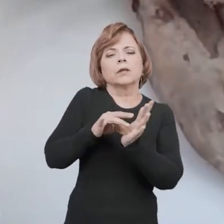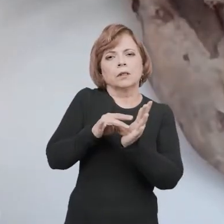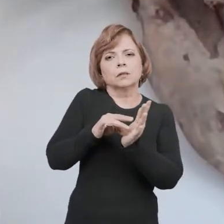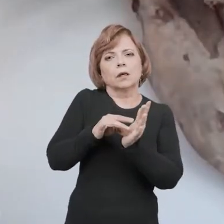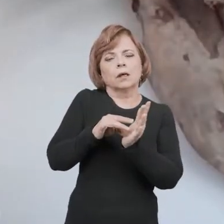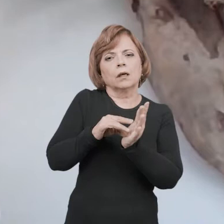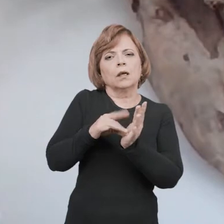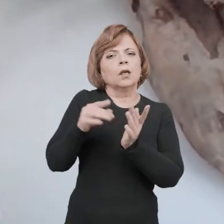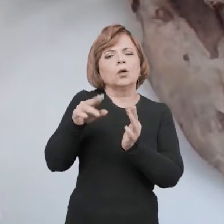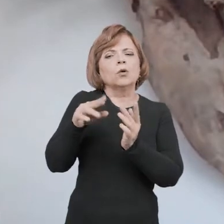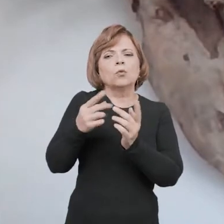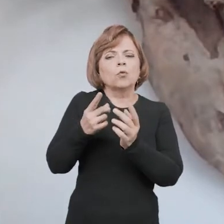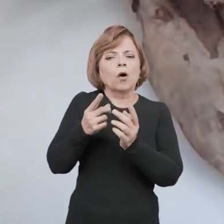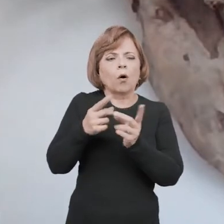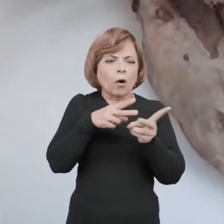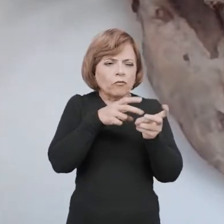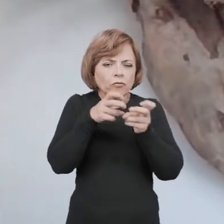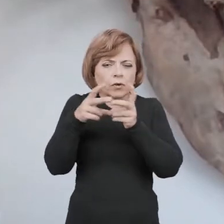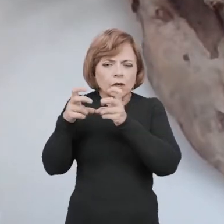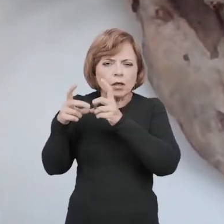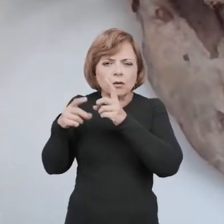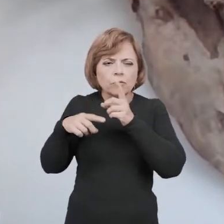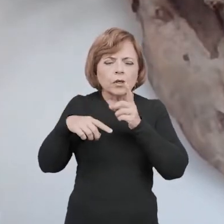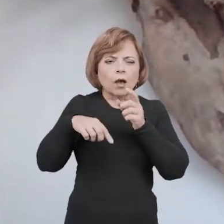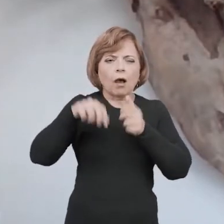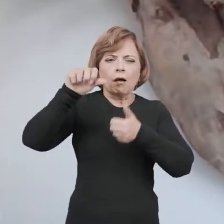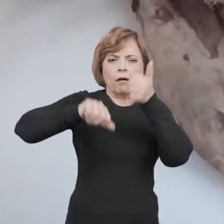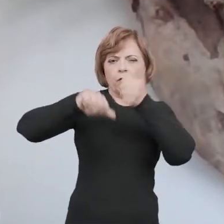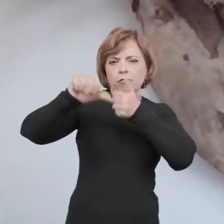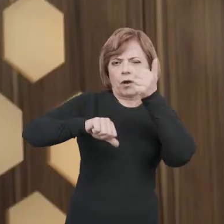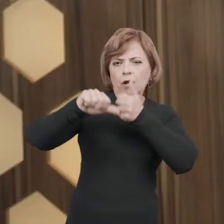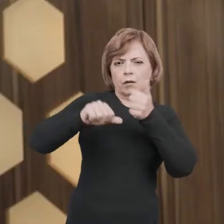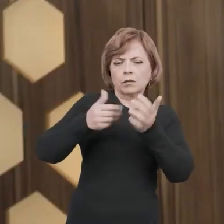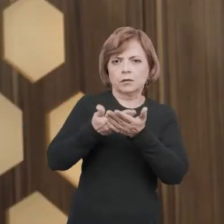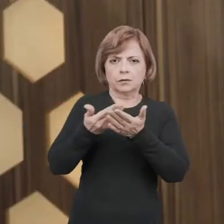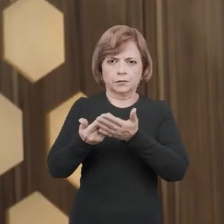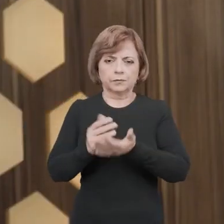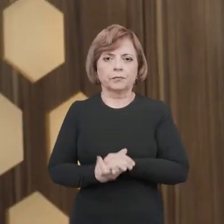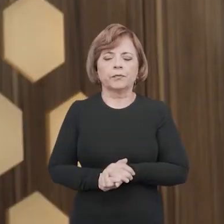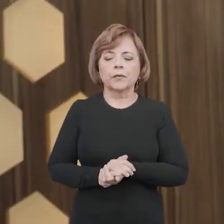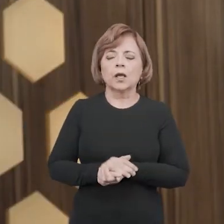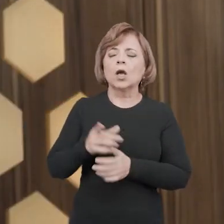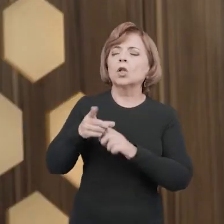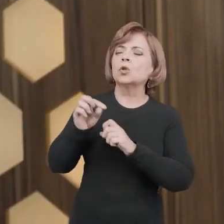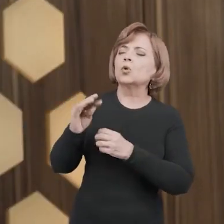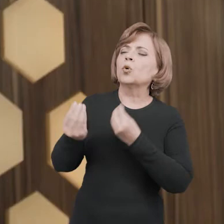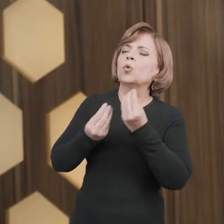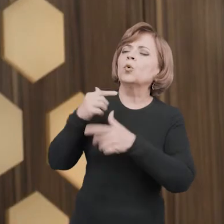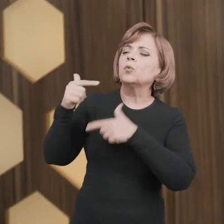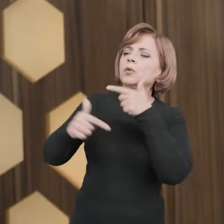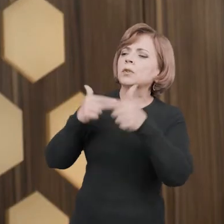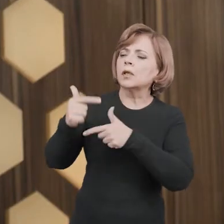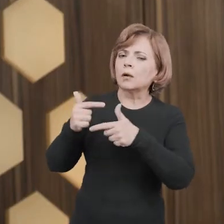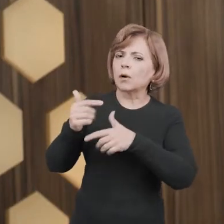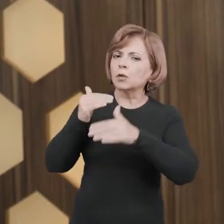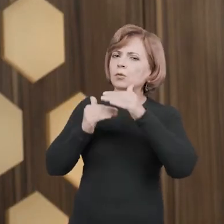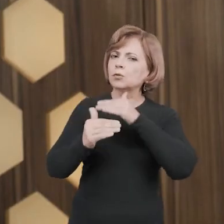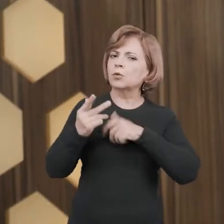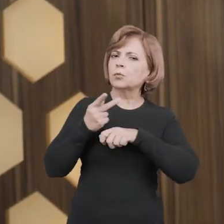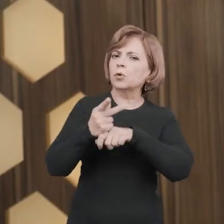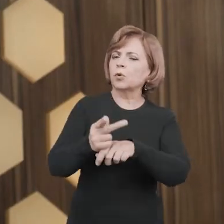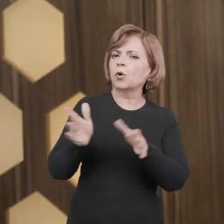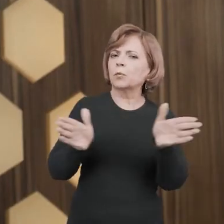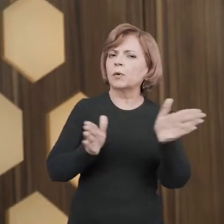realmente um termômetro desses resultados e desses estudos. Agora, doutora, como foi o trabalho da Subprocuradoria